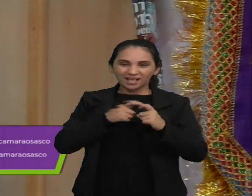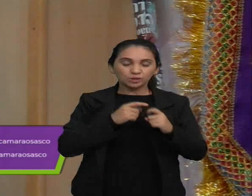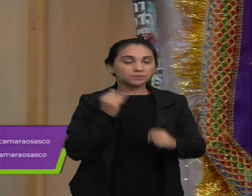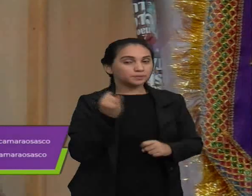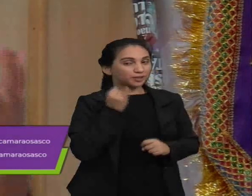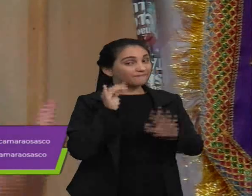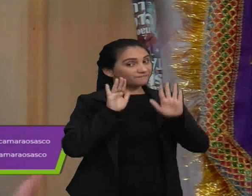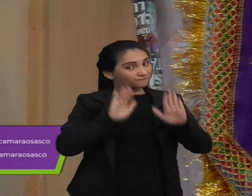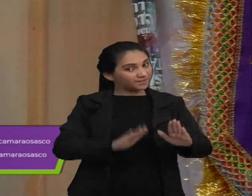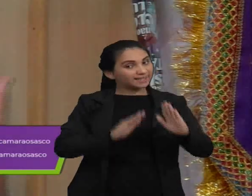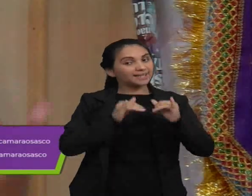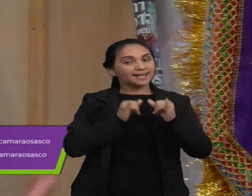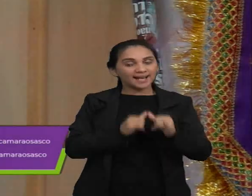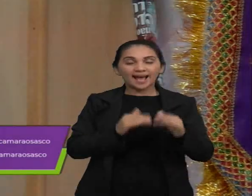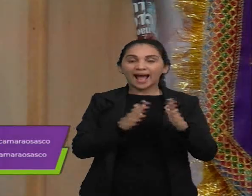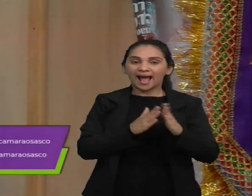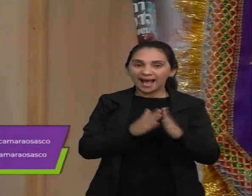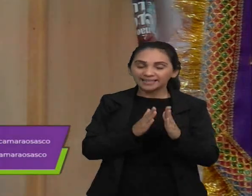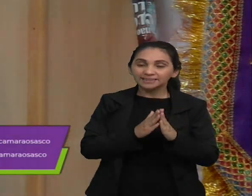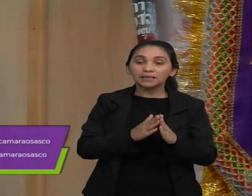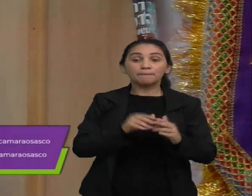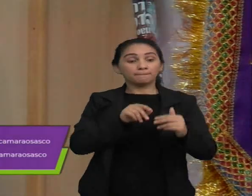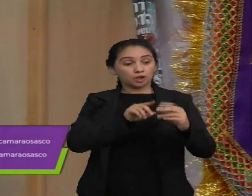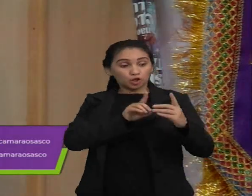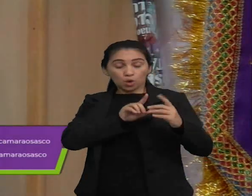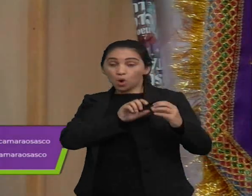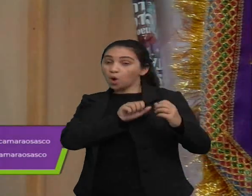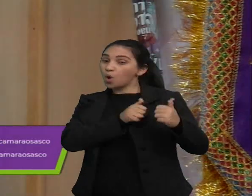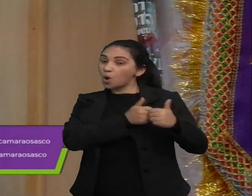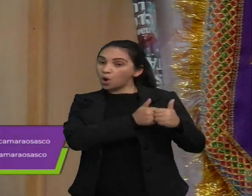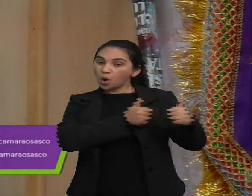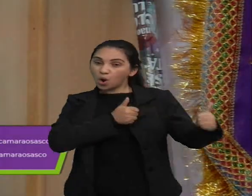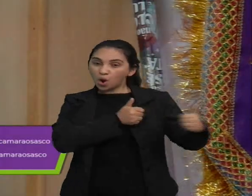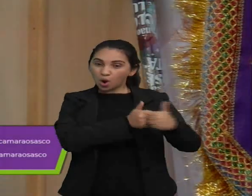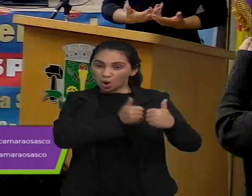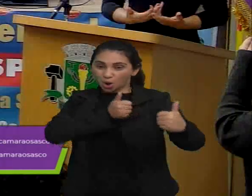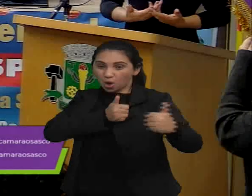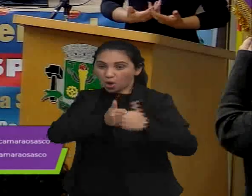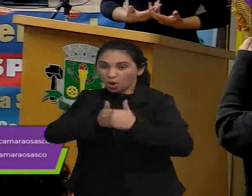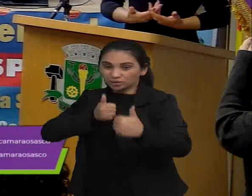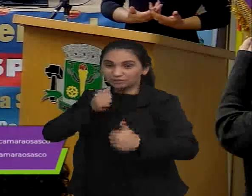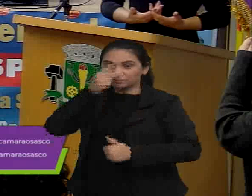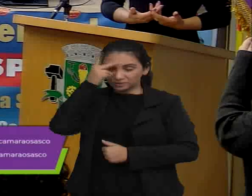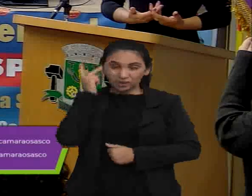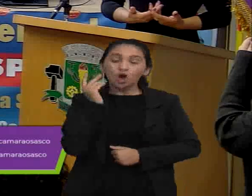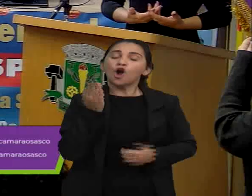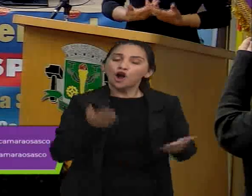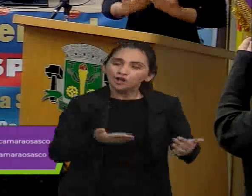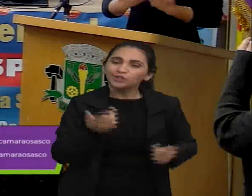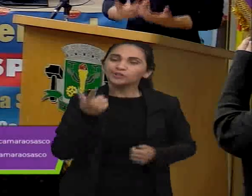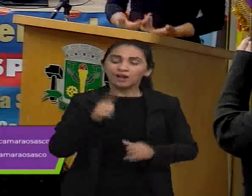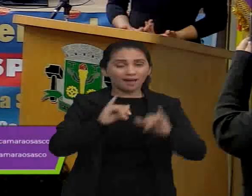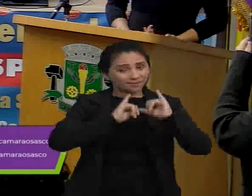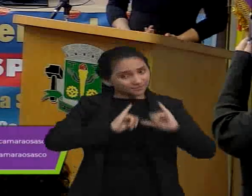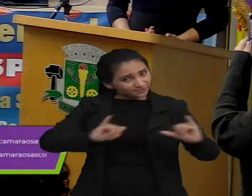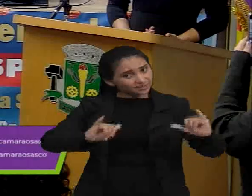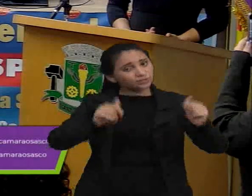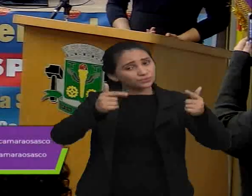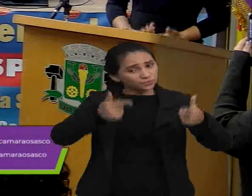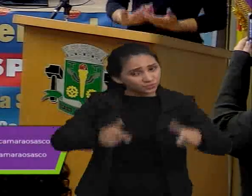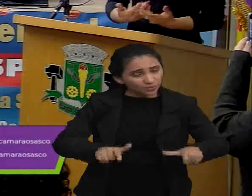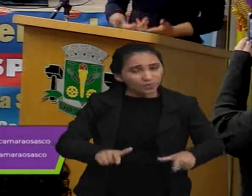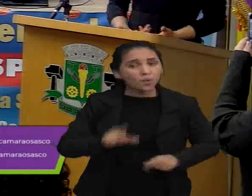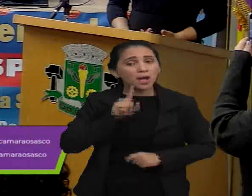importante ficar em casa fazer isolamento social e é justamente esse o papel educativo que a gente tem agora de alertar as pessoas